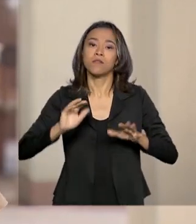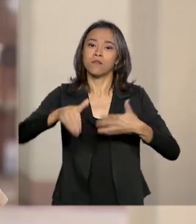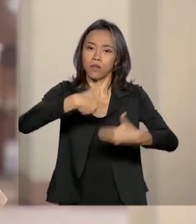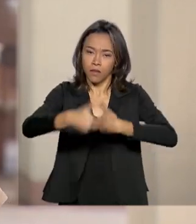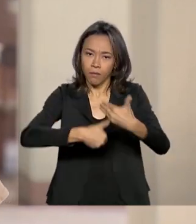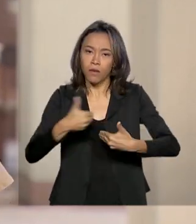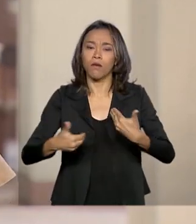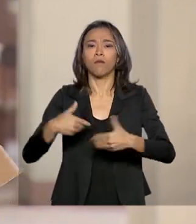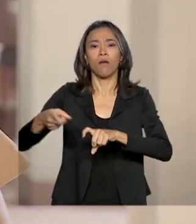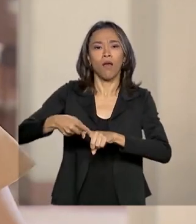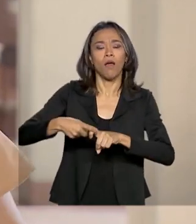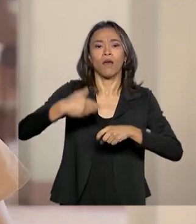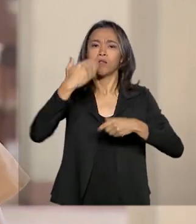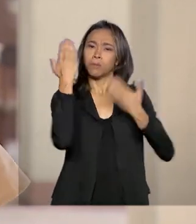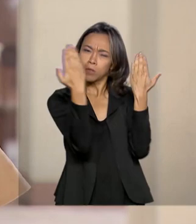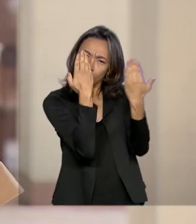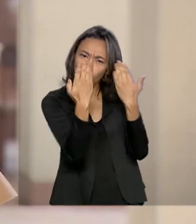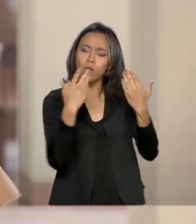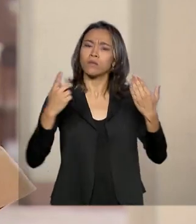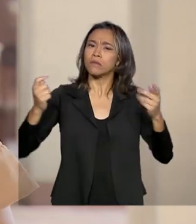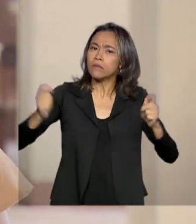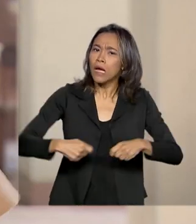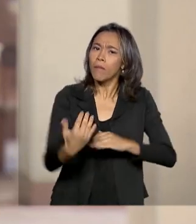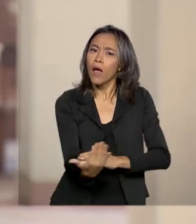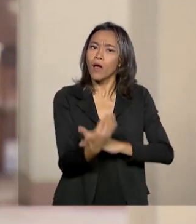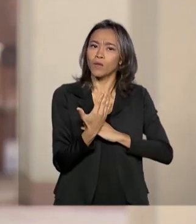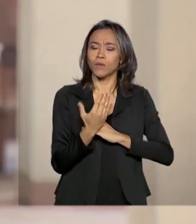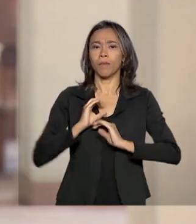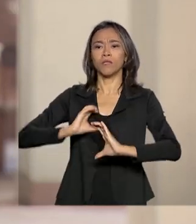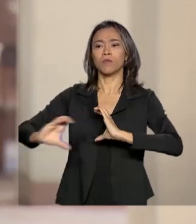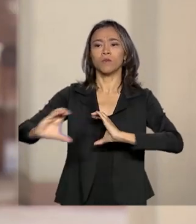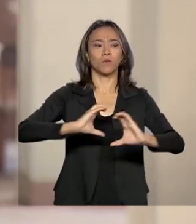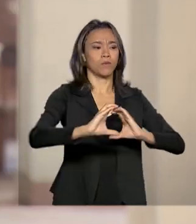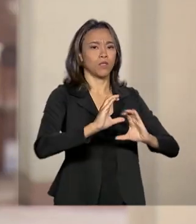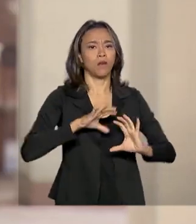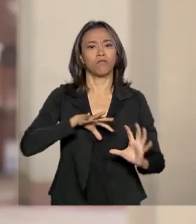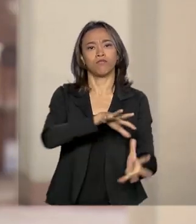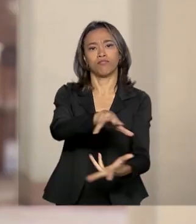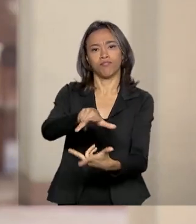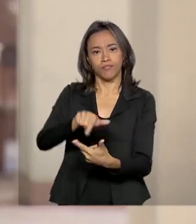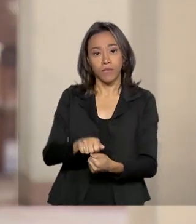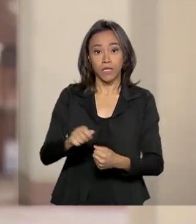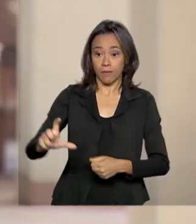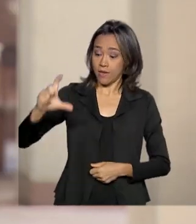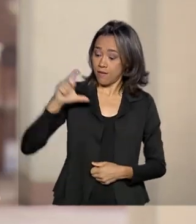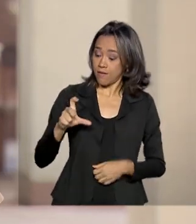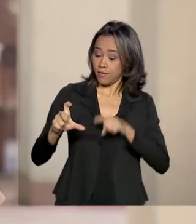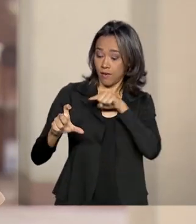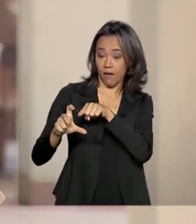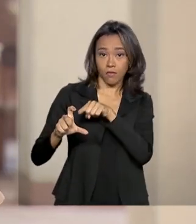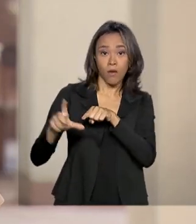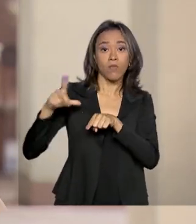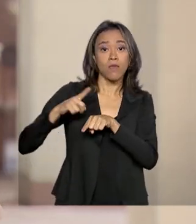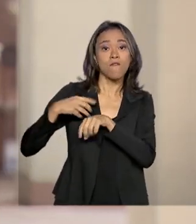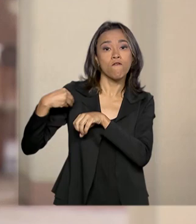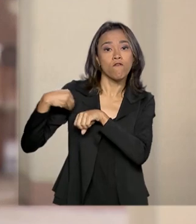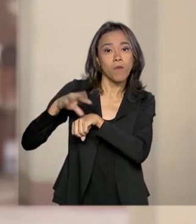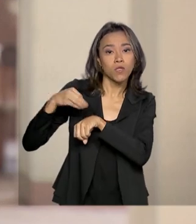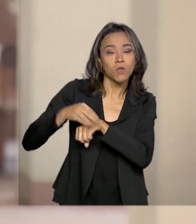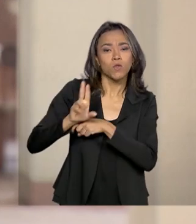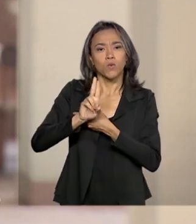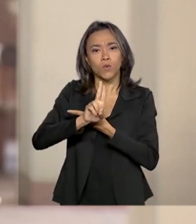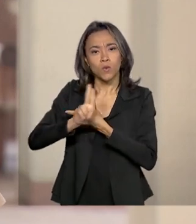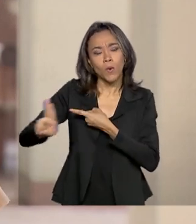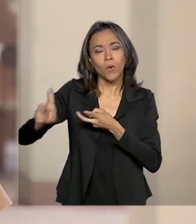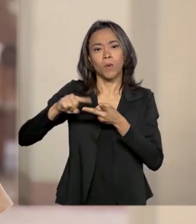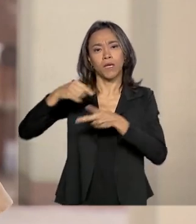psicológicos podem facilitar a comunicação com o mundo. O cartão de identificação vai conter informações como nome,